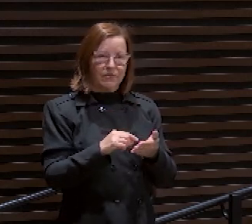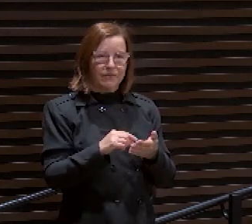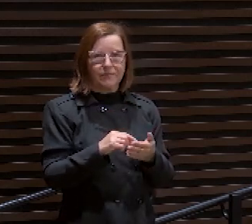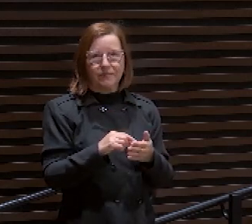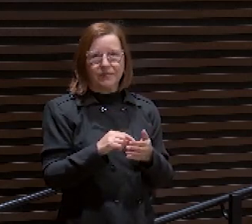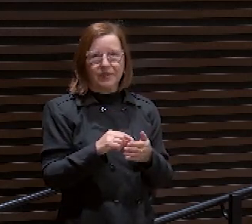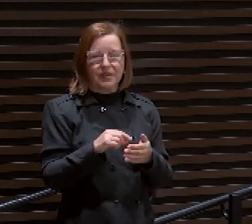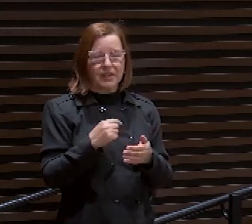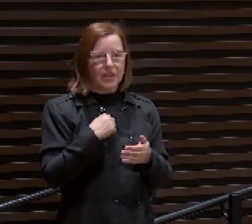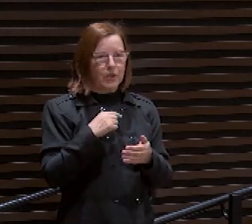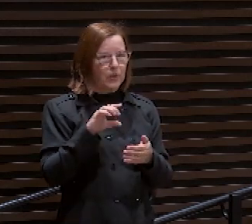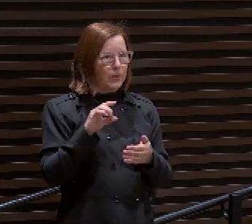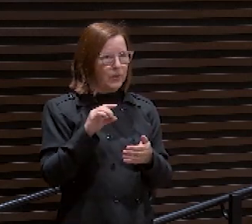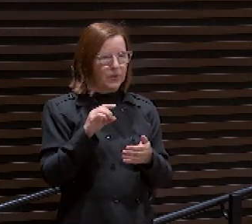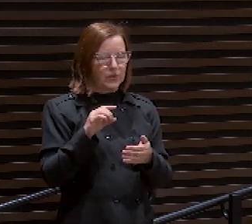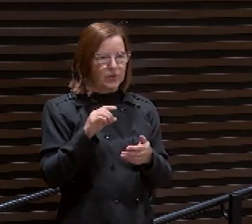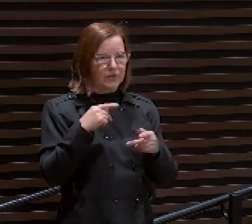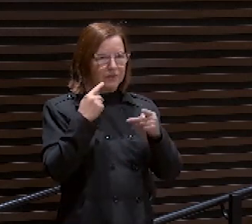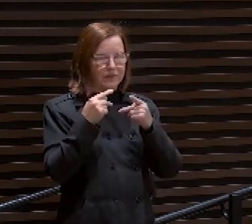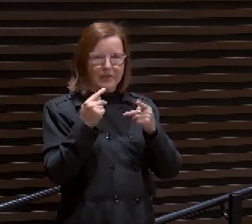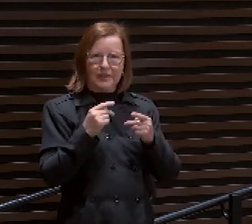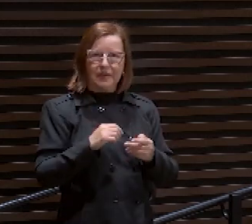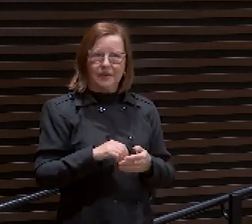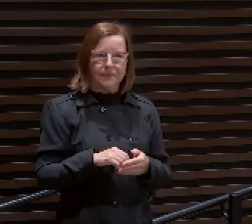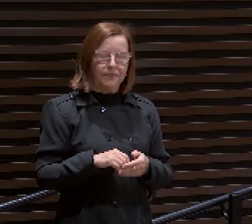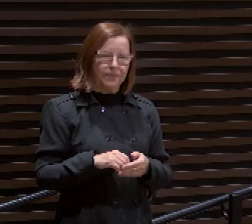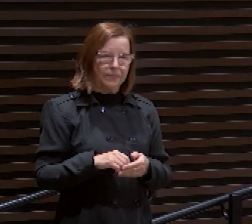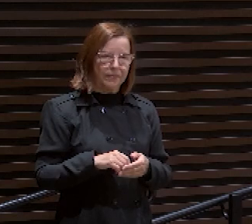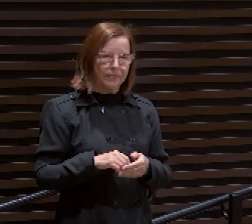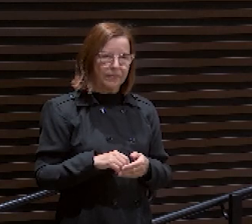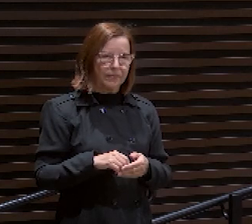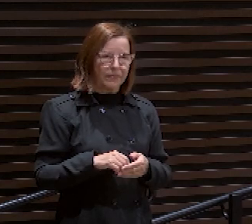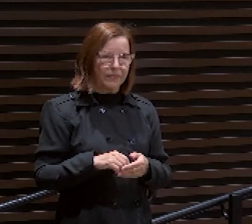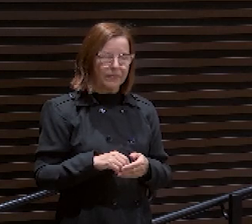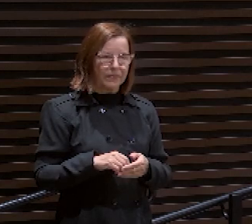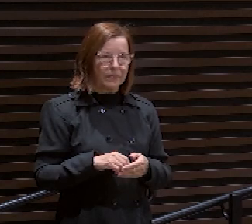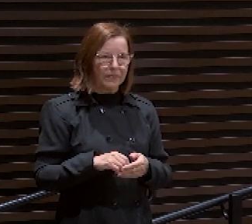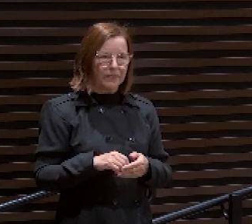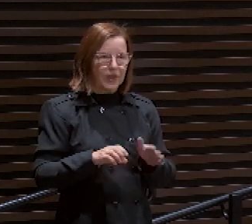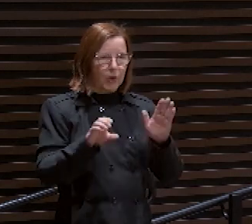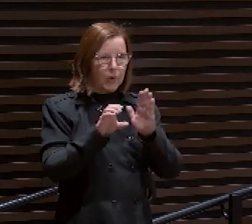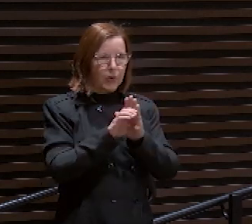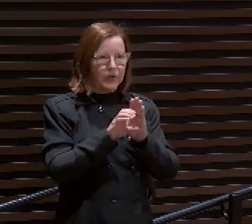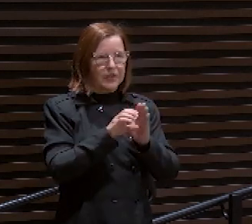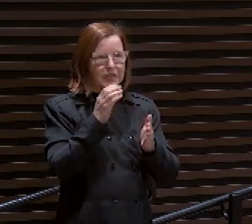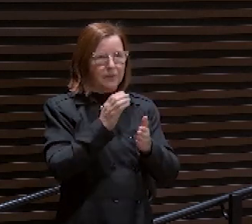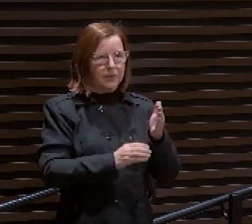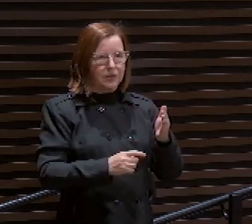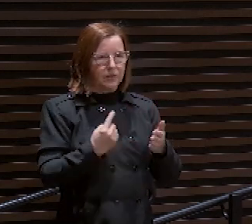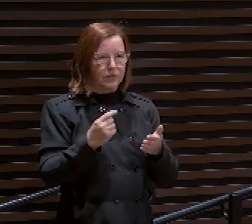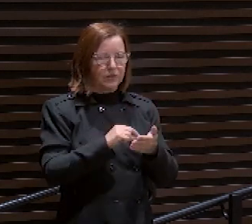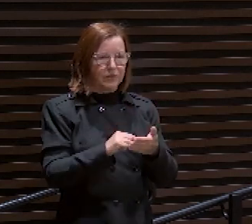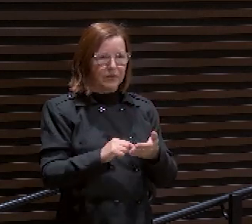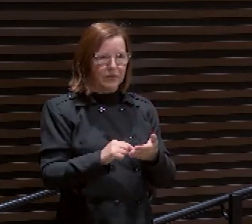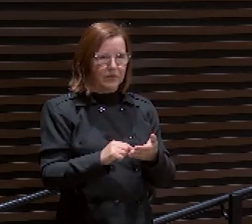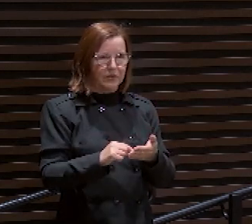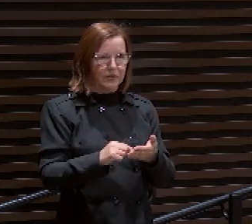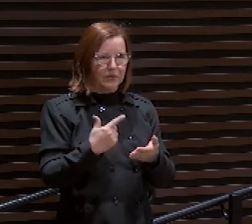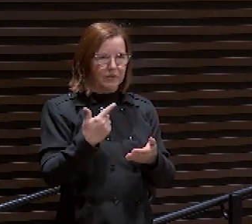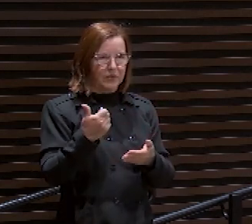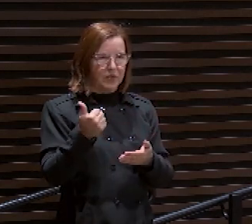citar. Alguns eu vou parar para ler. Mas você consegue achar aí Colossenses, capítulo 1, versículos